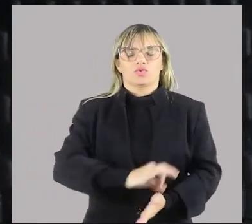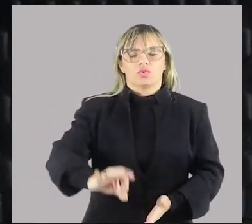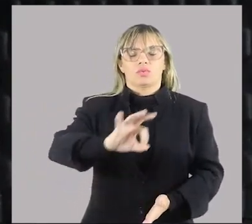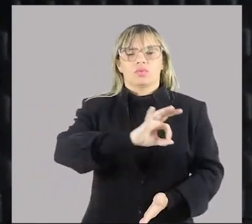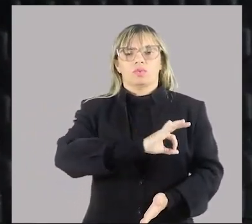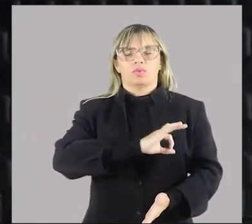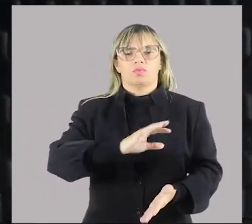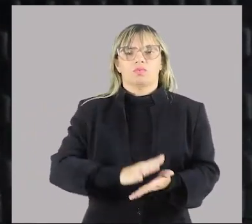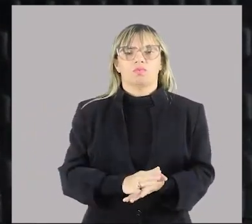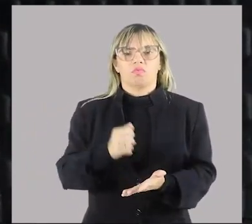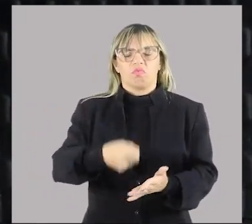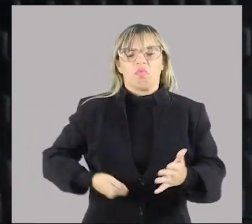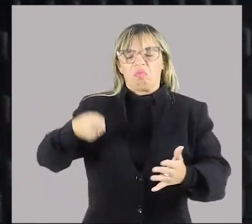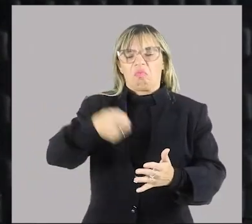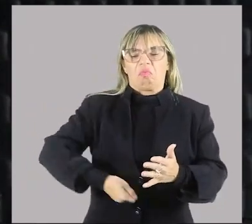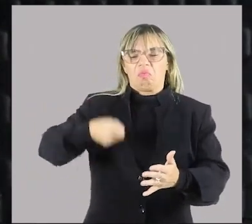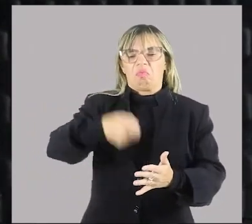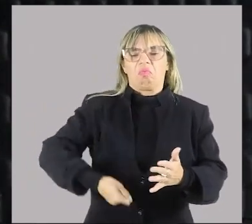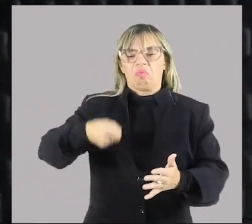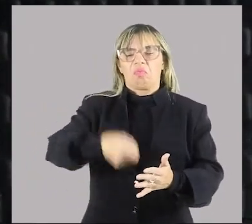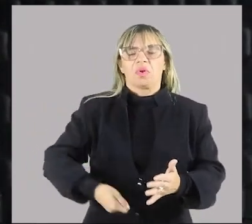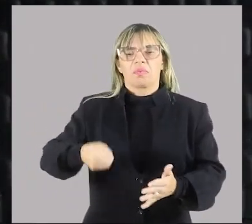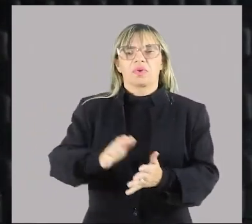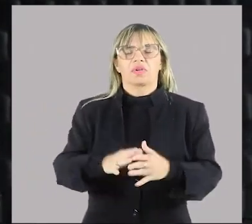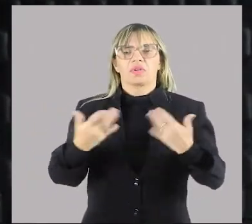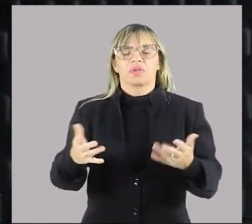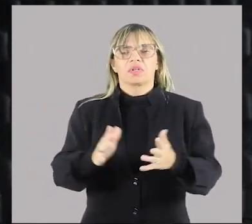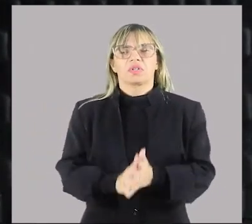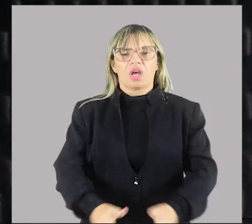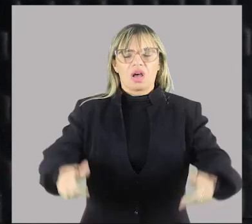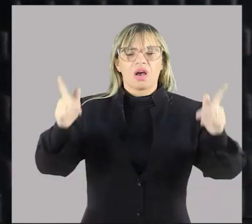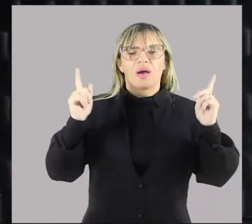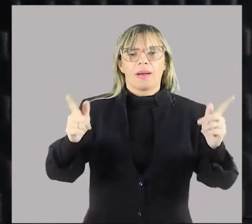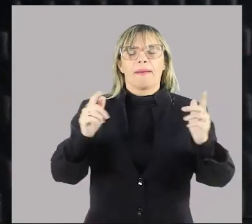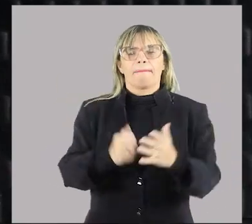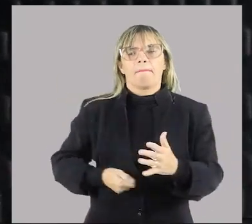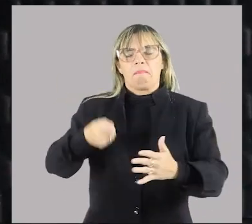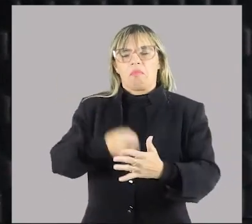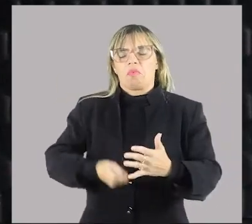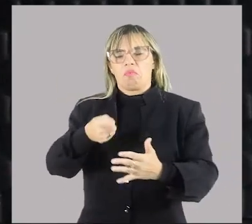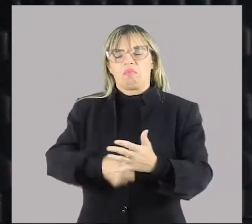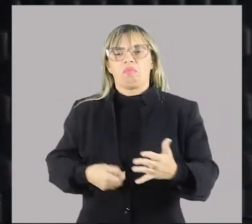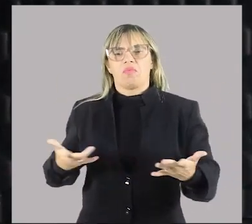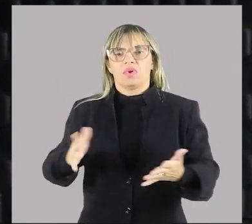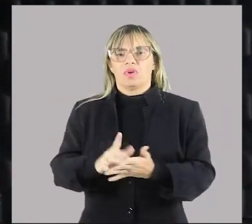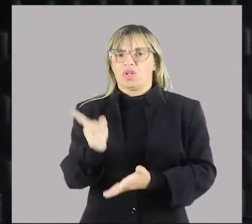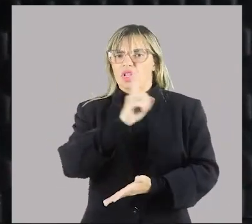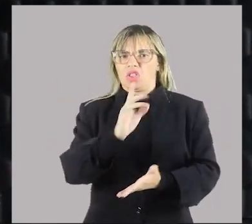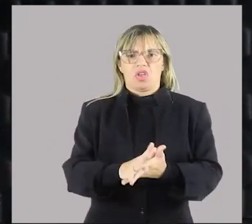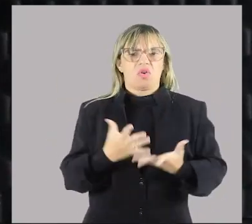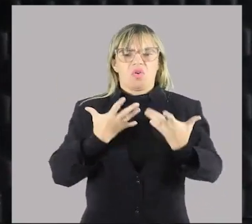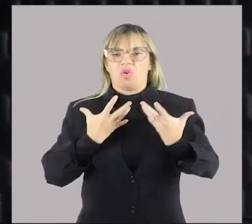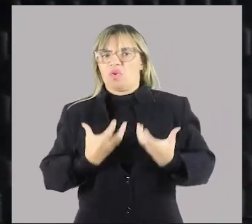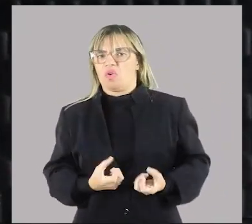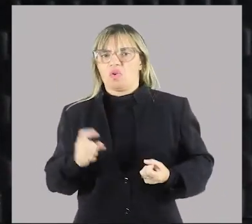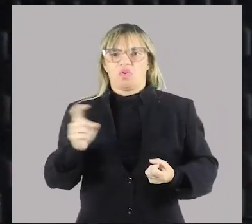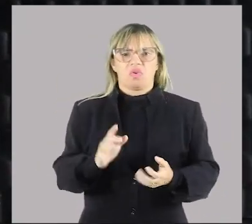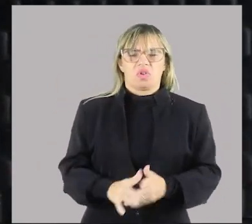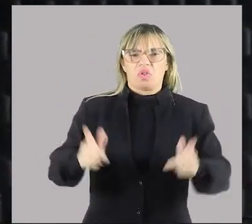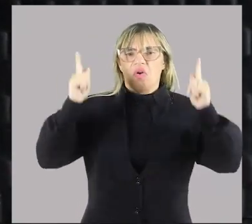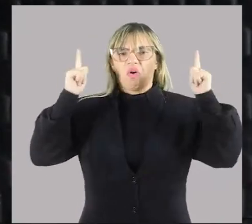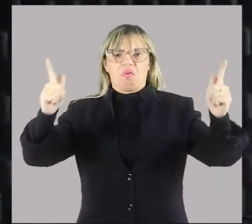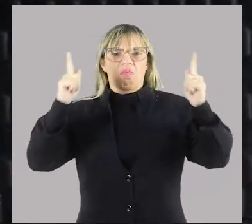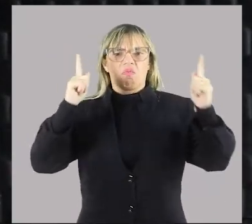seja, reprimindo as manifestações. O Estado oligárquico, ele não aceita as manifestações